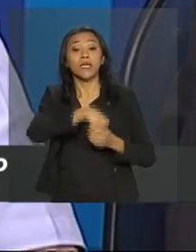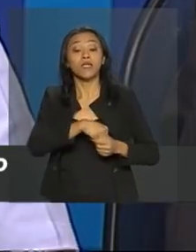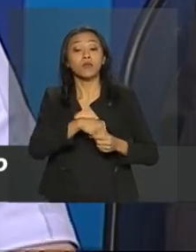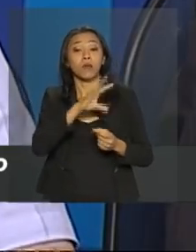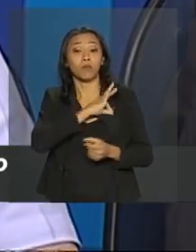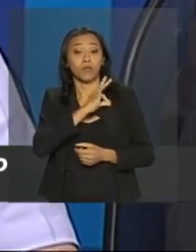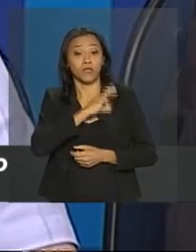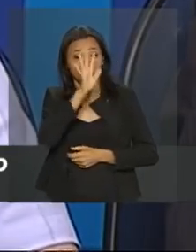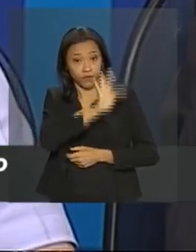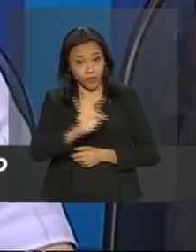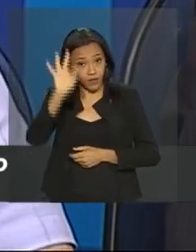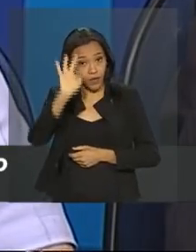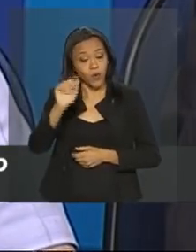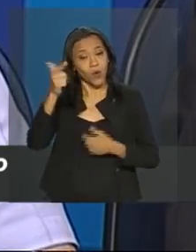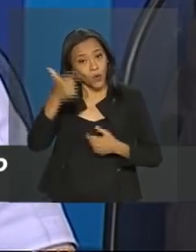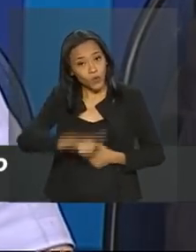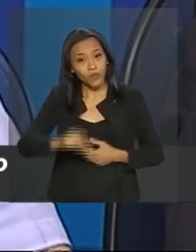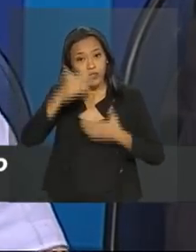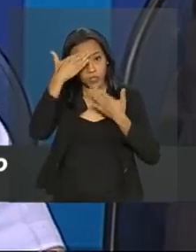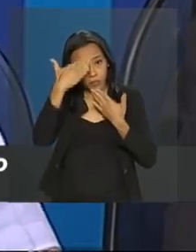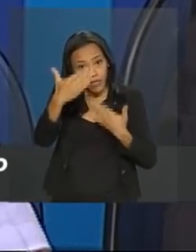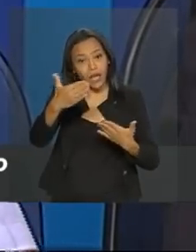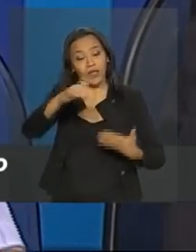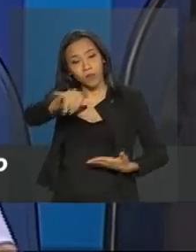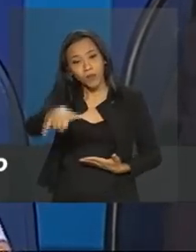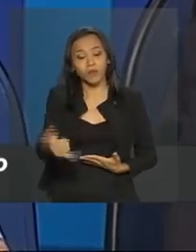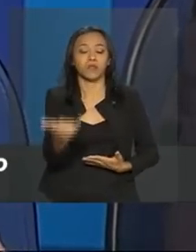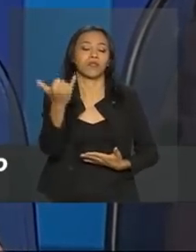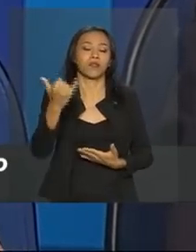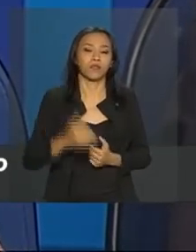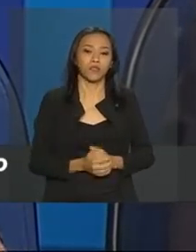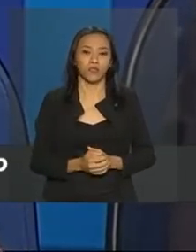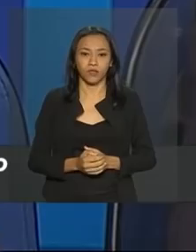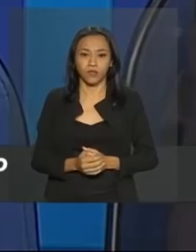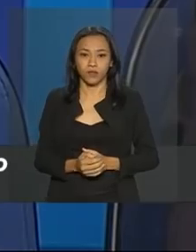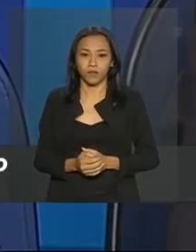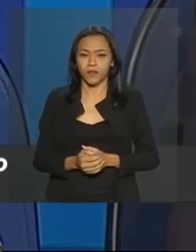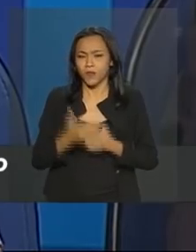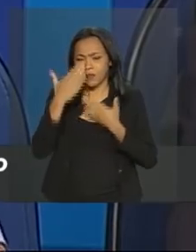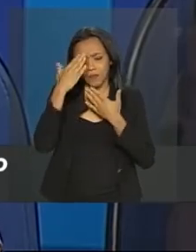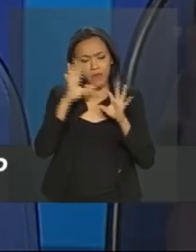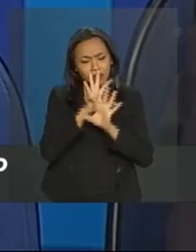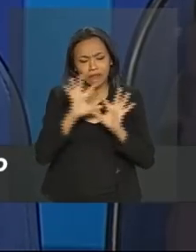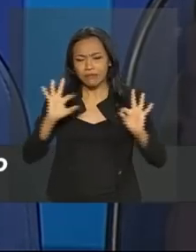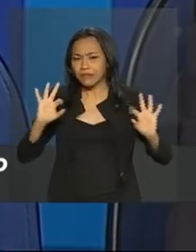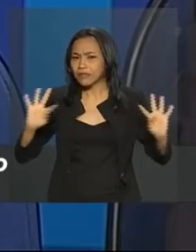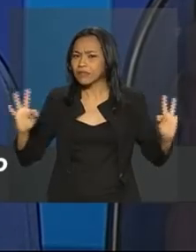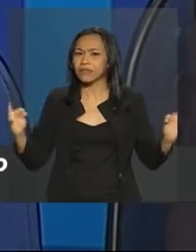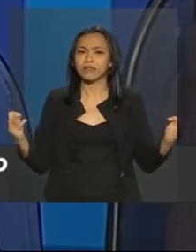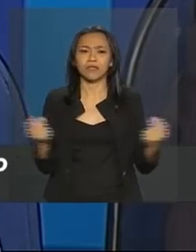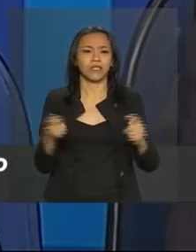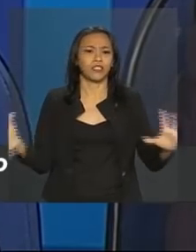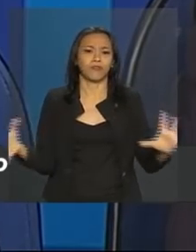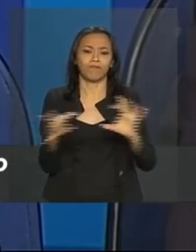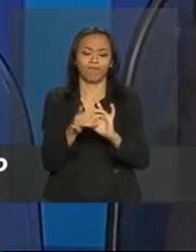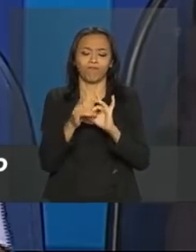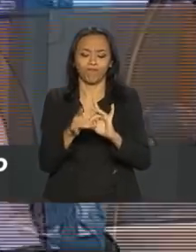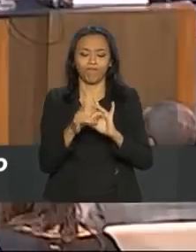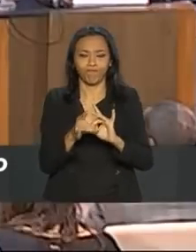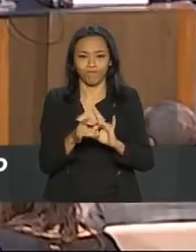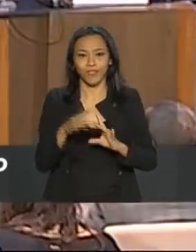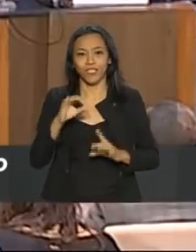federal mais uma vez muito obrigado pela oportunidade e pela brilhante parceria que nós temos todos os anos com o